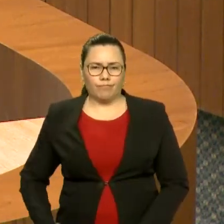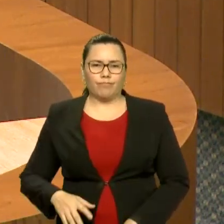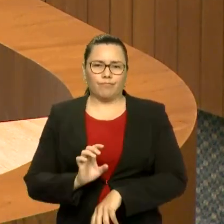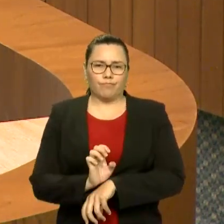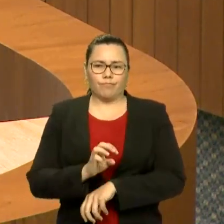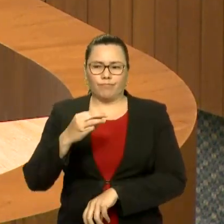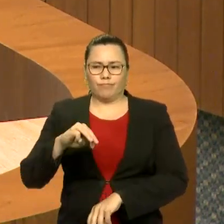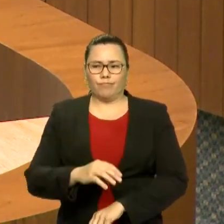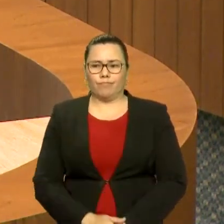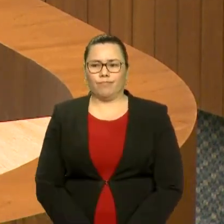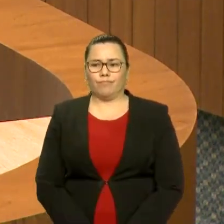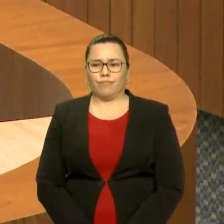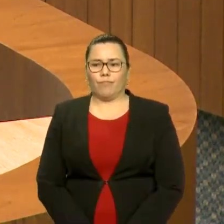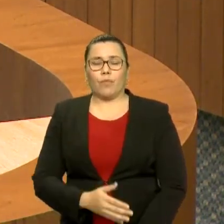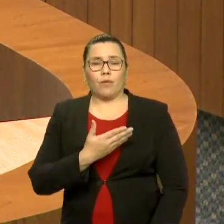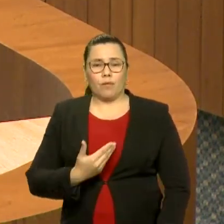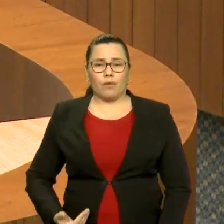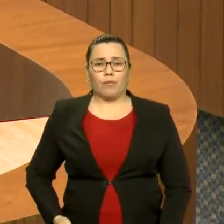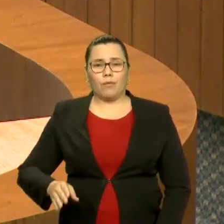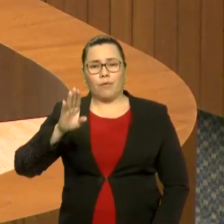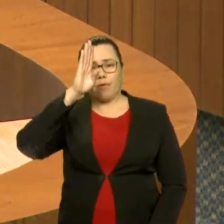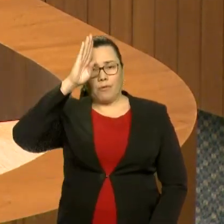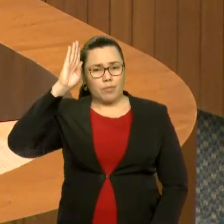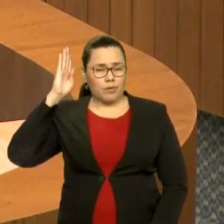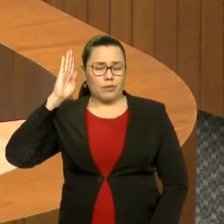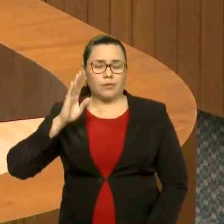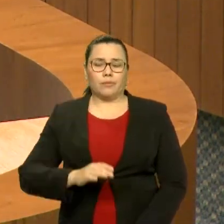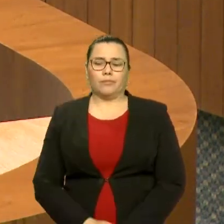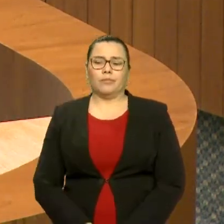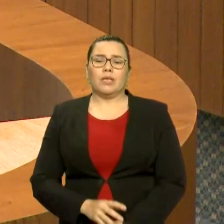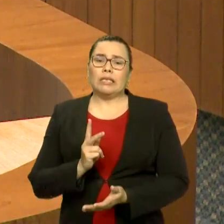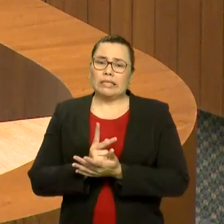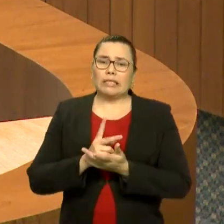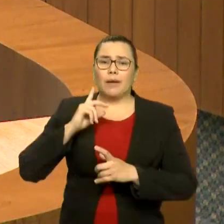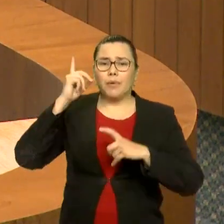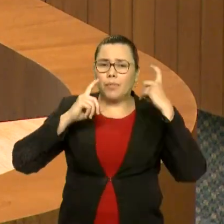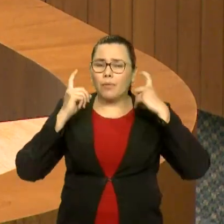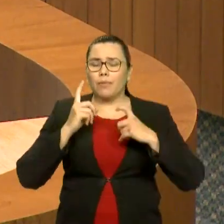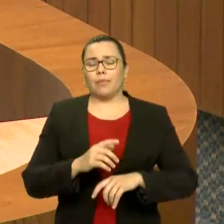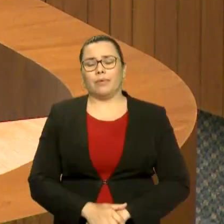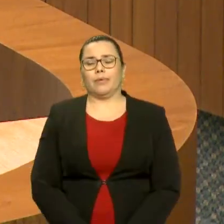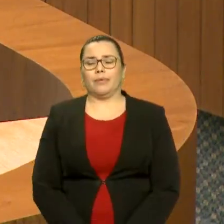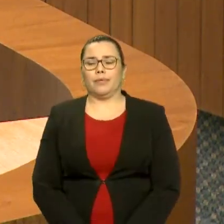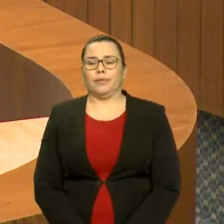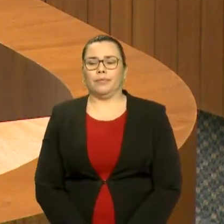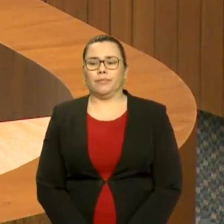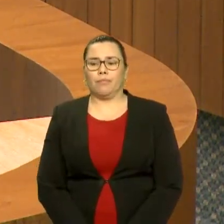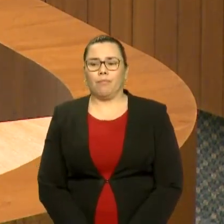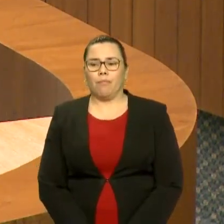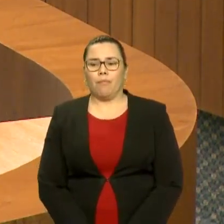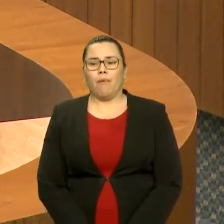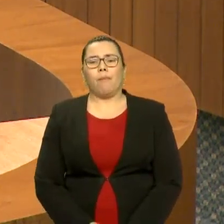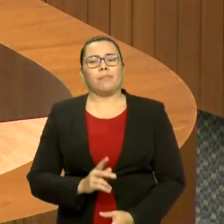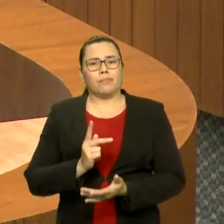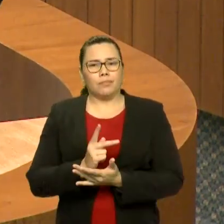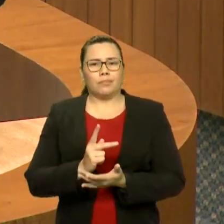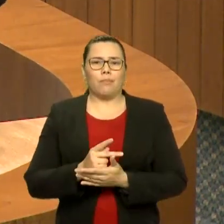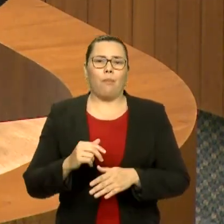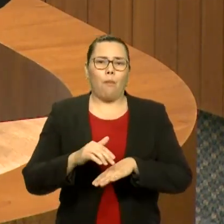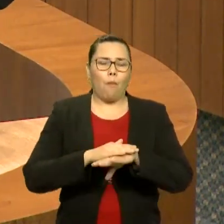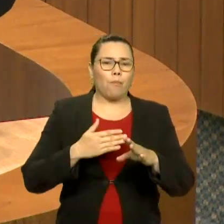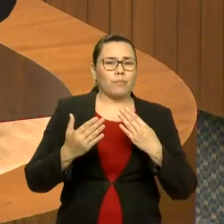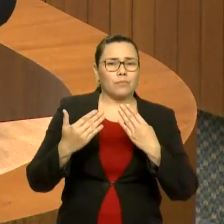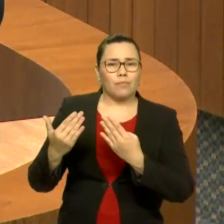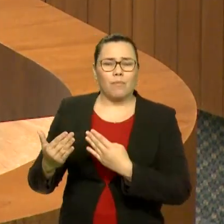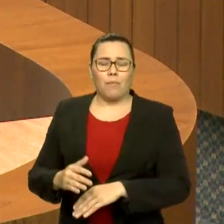O governador Brandão, de forma atenciosa, recebendo o sindicato, recebemos os professores. O professor